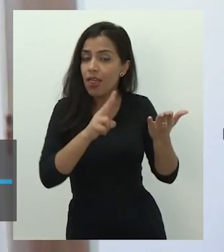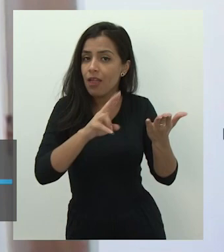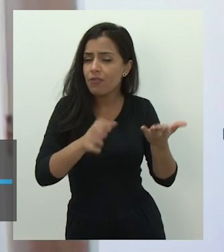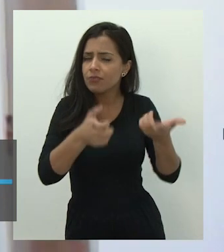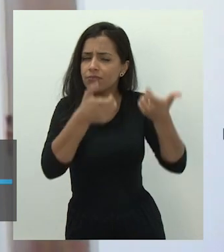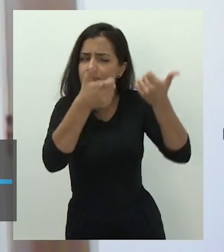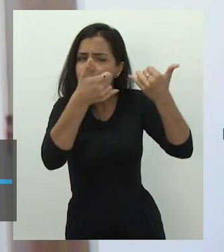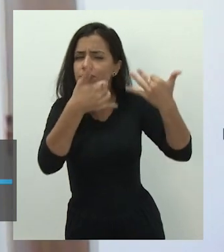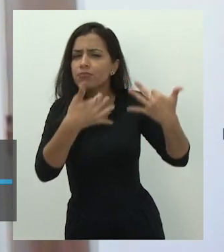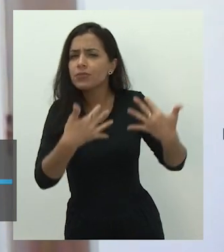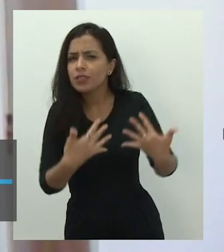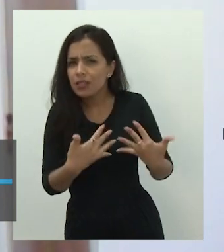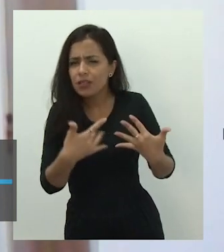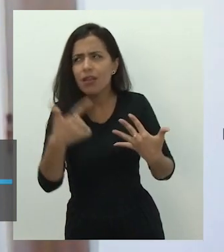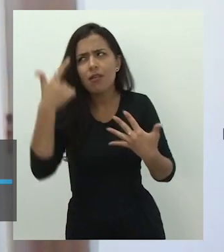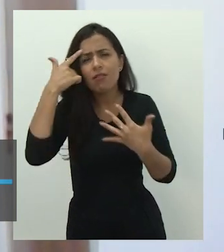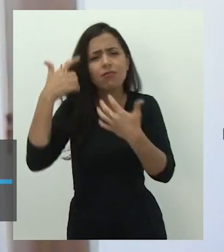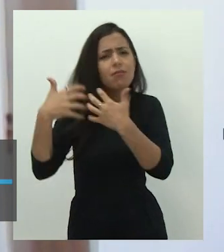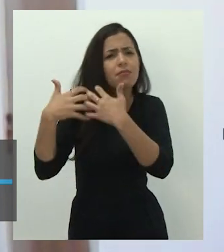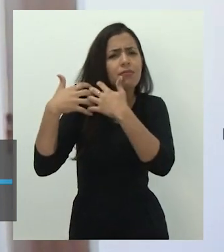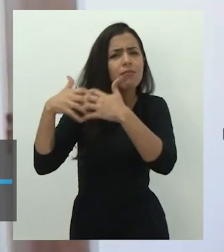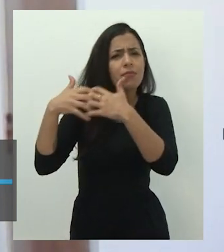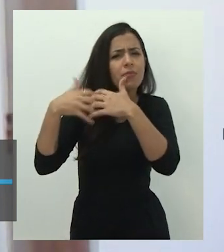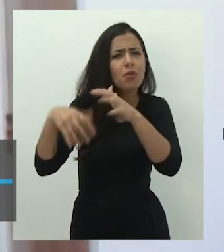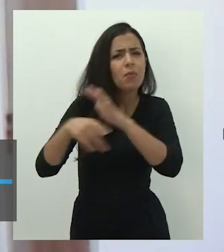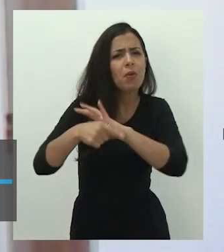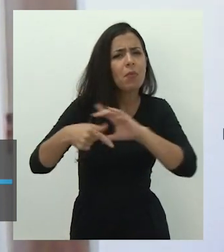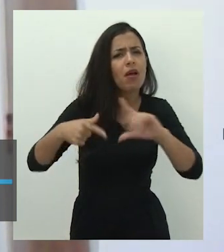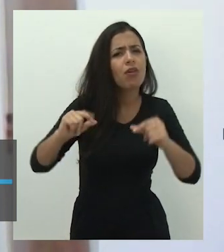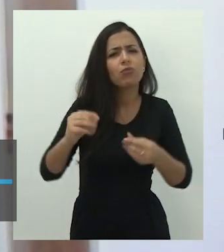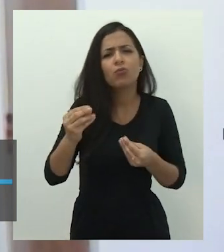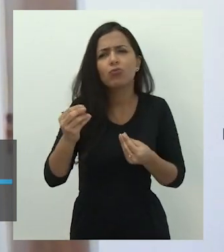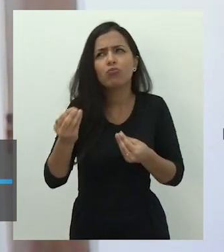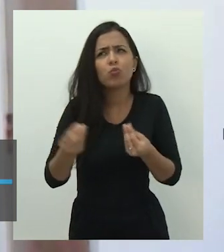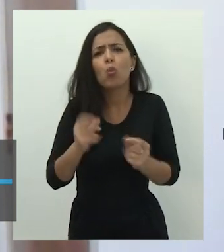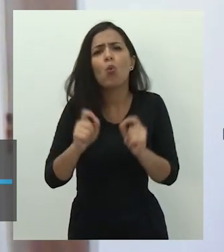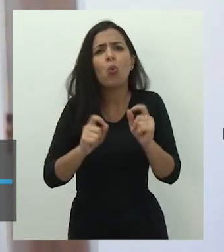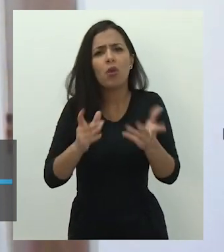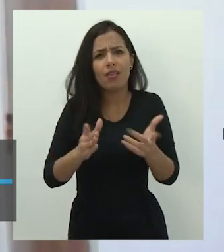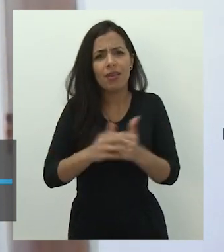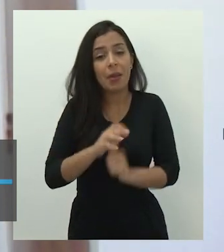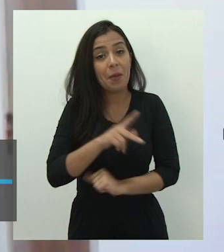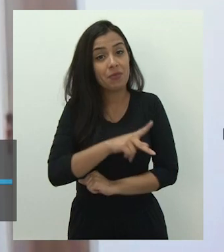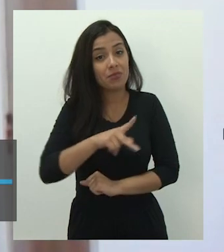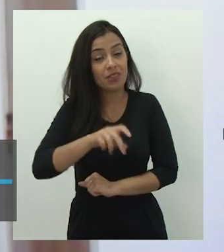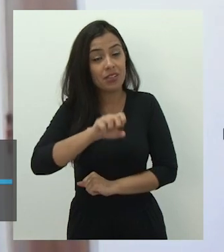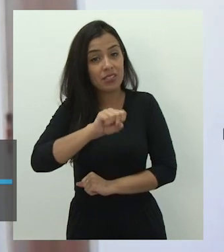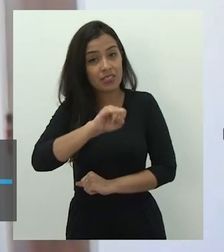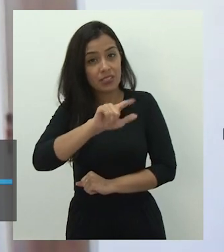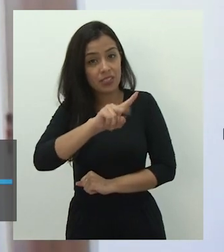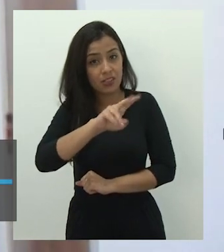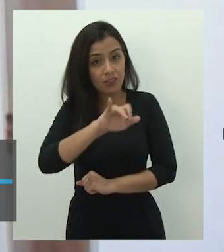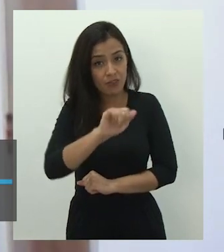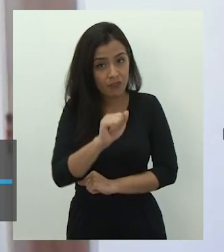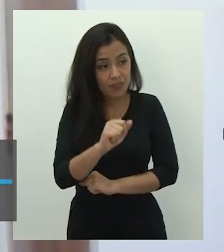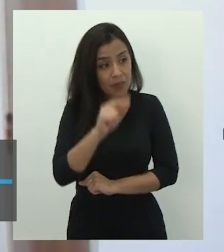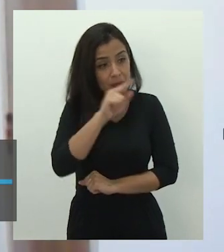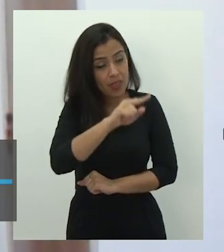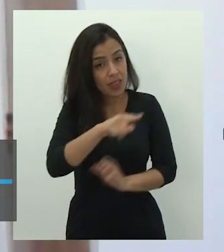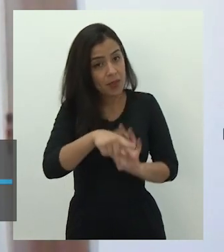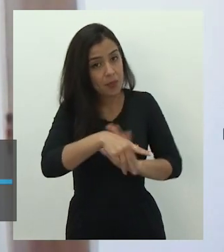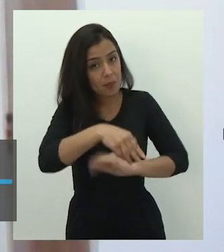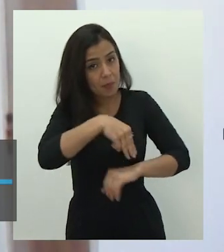o que é esse pensamento algébrico, né? E a professora Silvia Centelhas, ela é mestre em